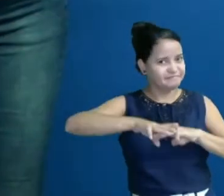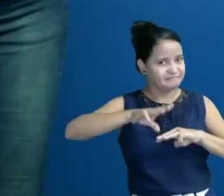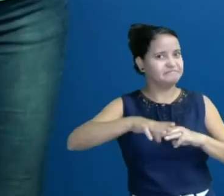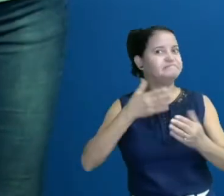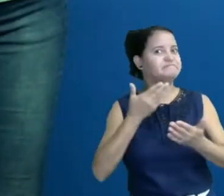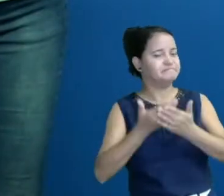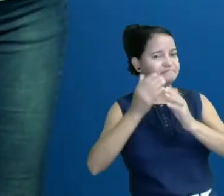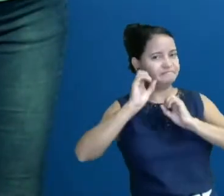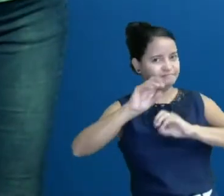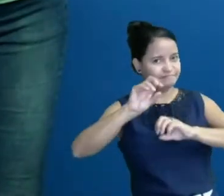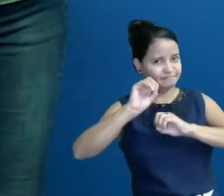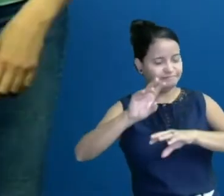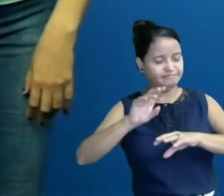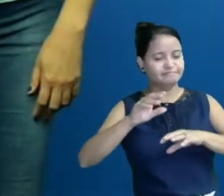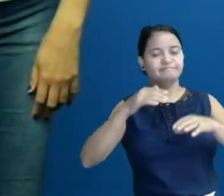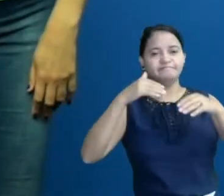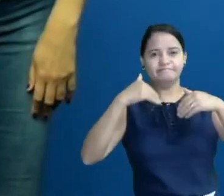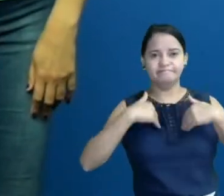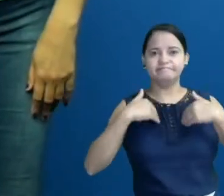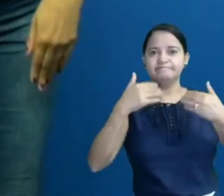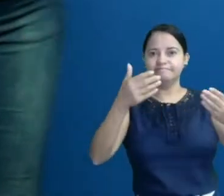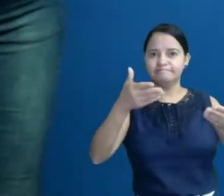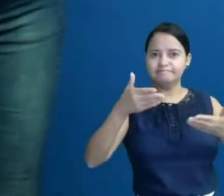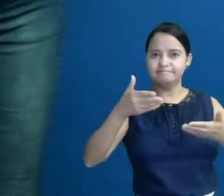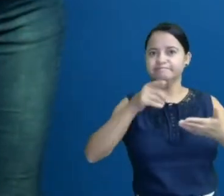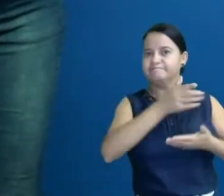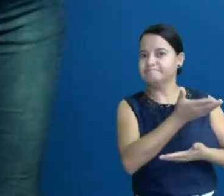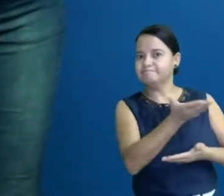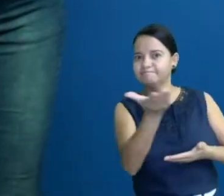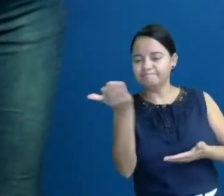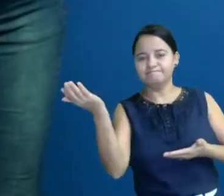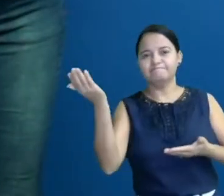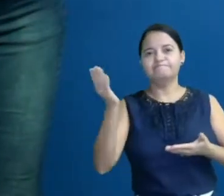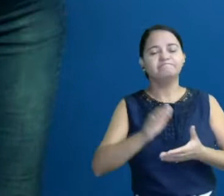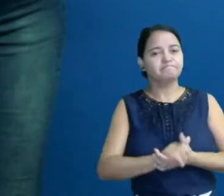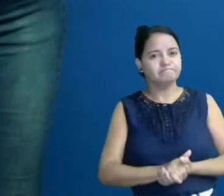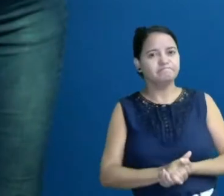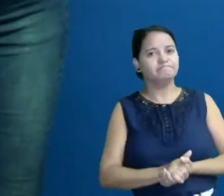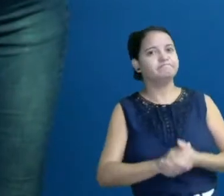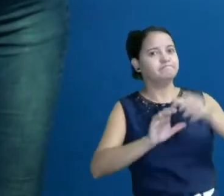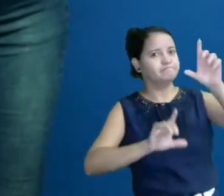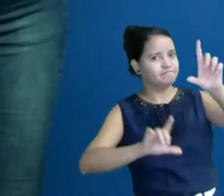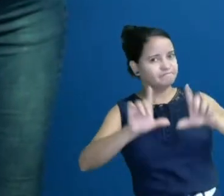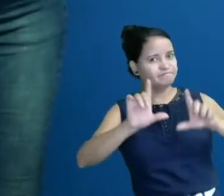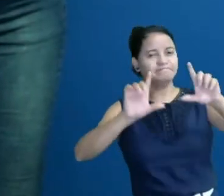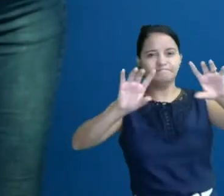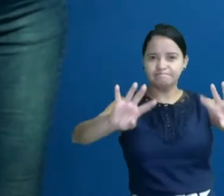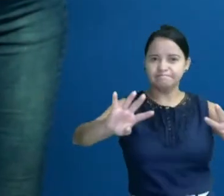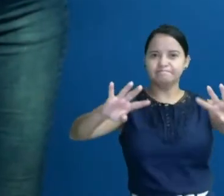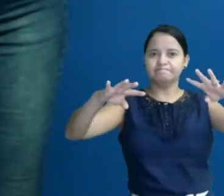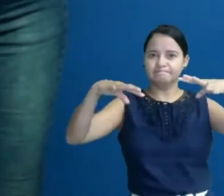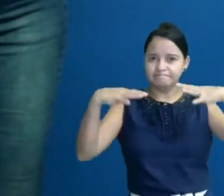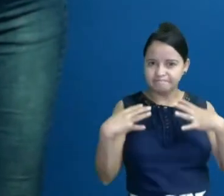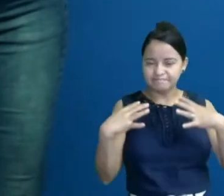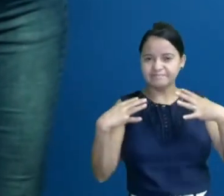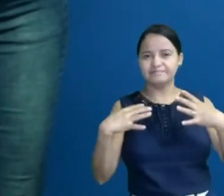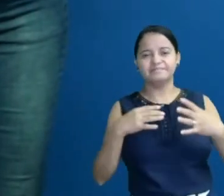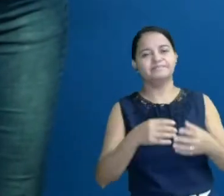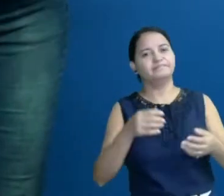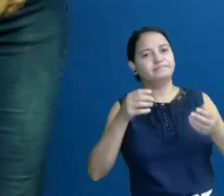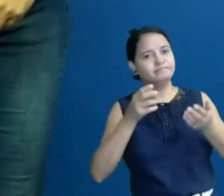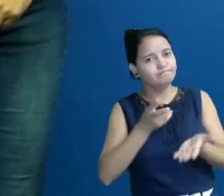então a minha Saudação Para você está aí do outro lado da telinha para a gente poder